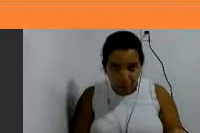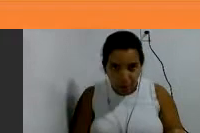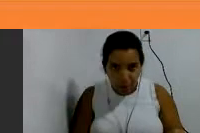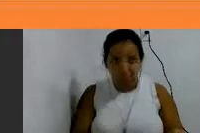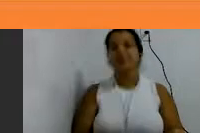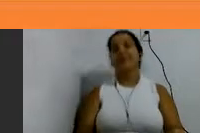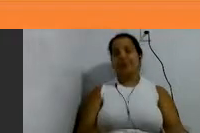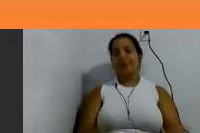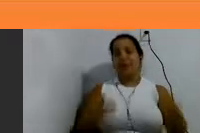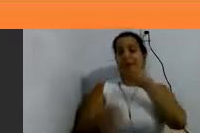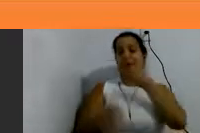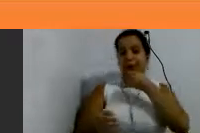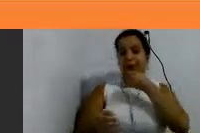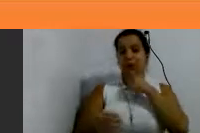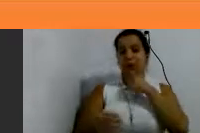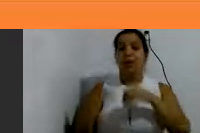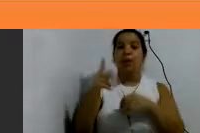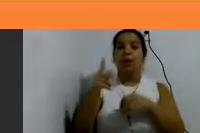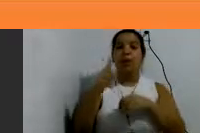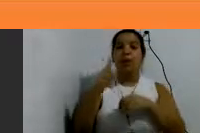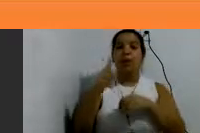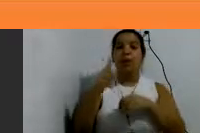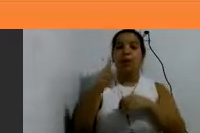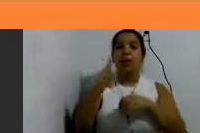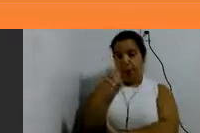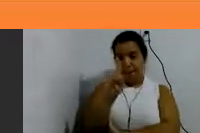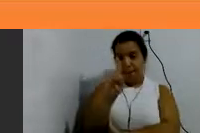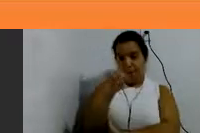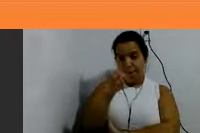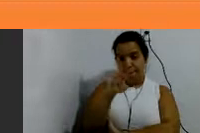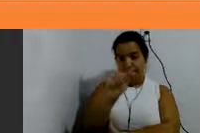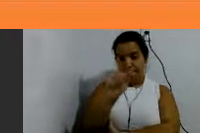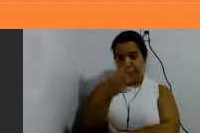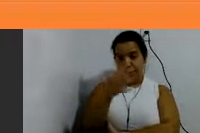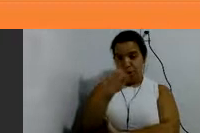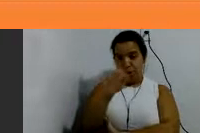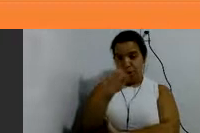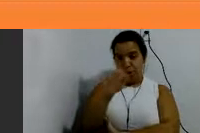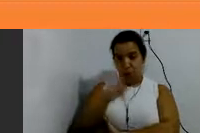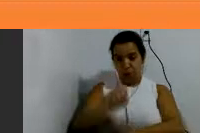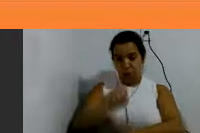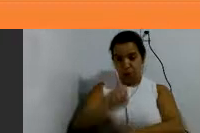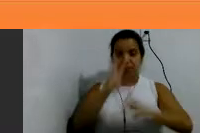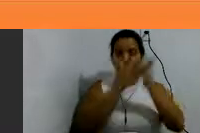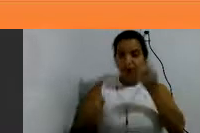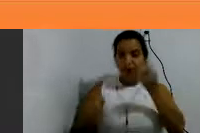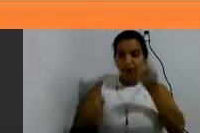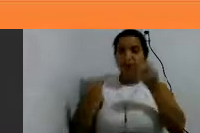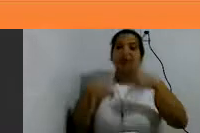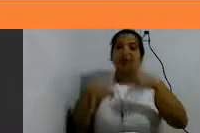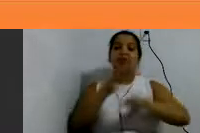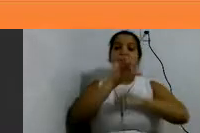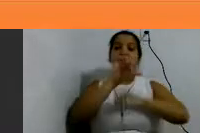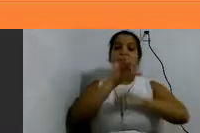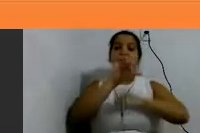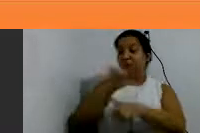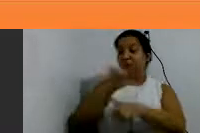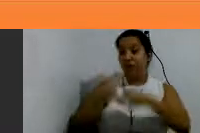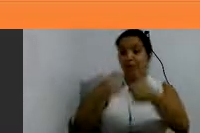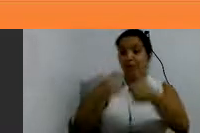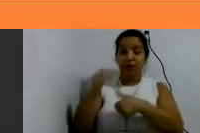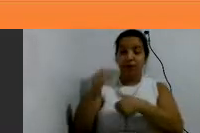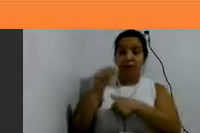forma promastigota, ela vai ser fagocitada por macrófagos, vão se transformar em